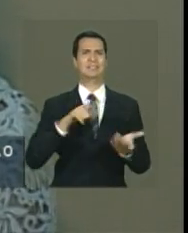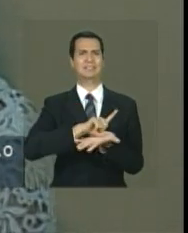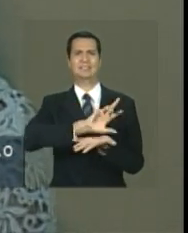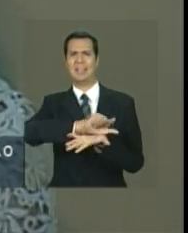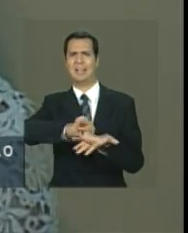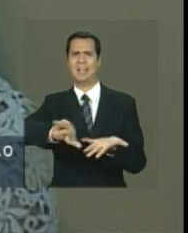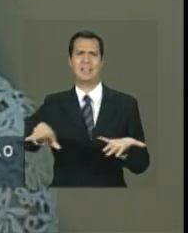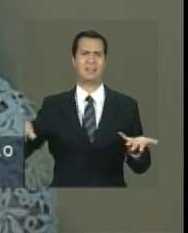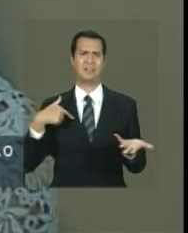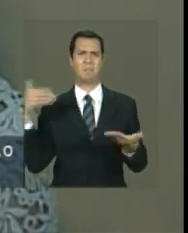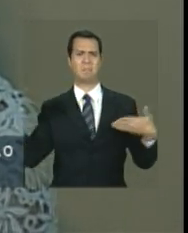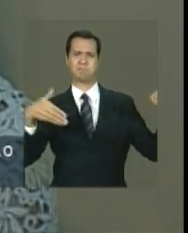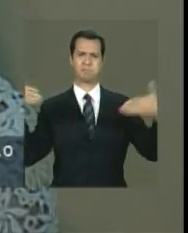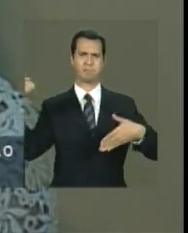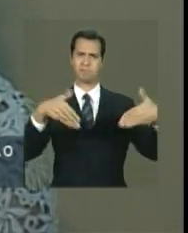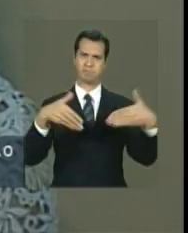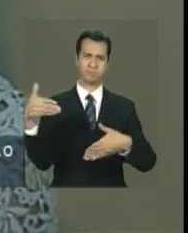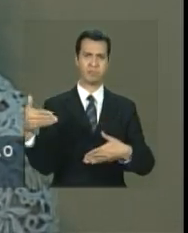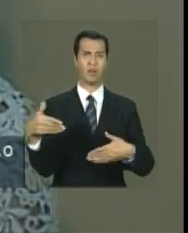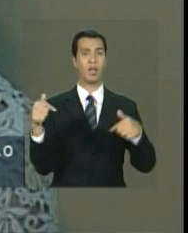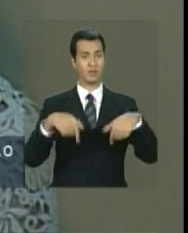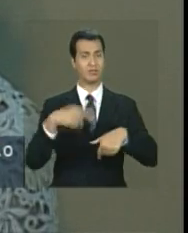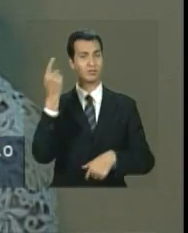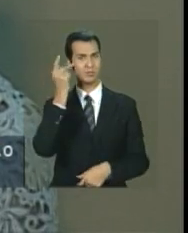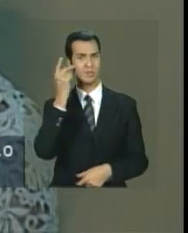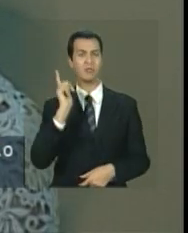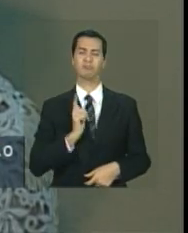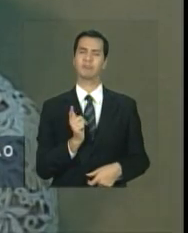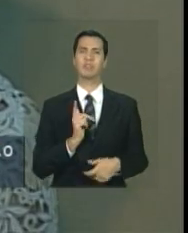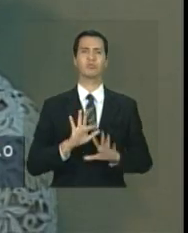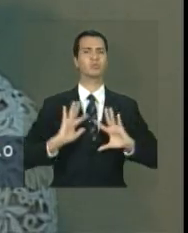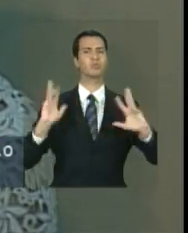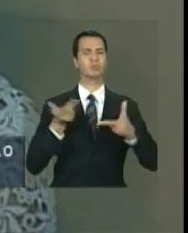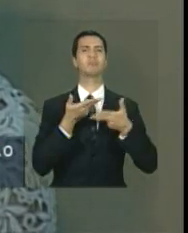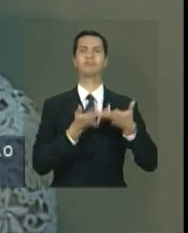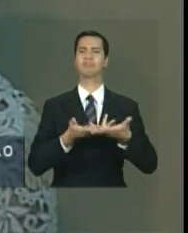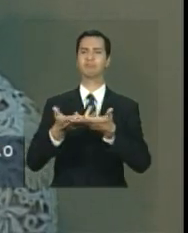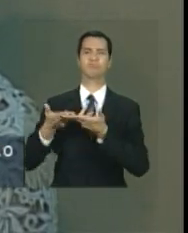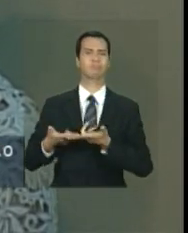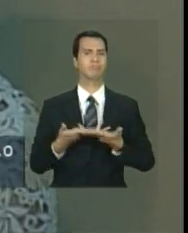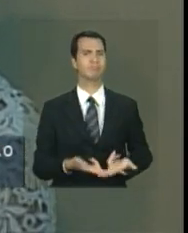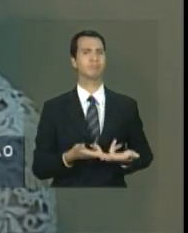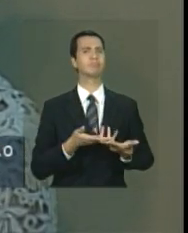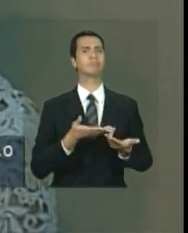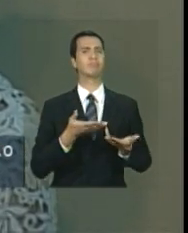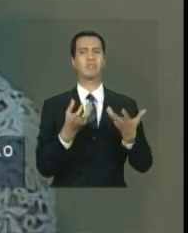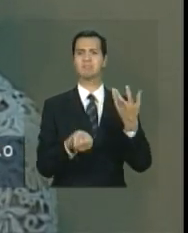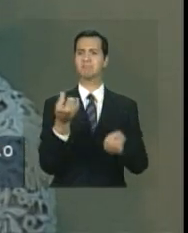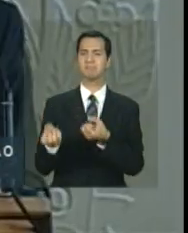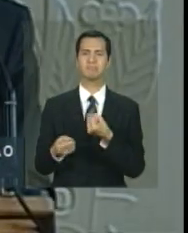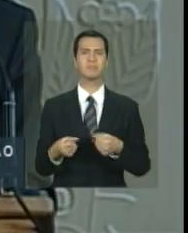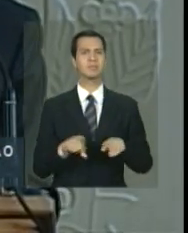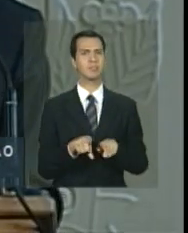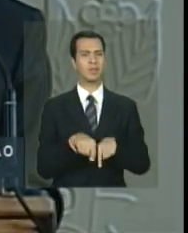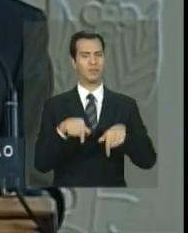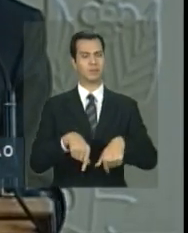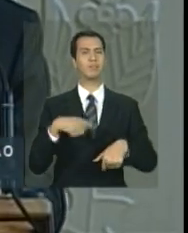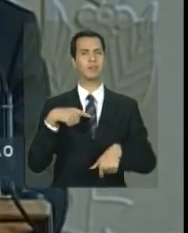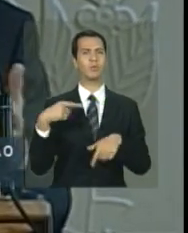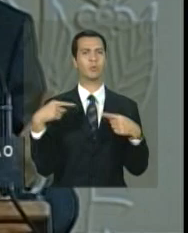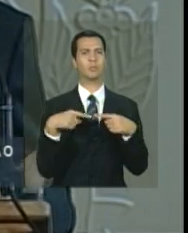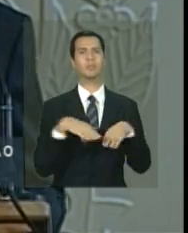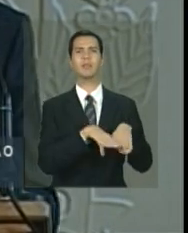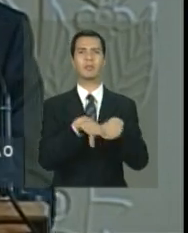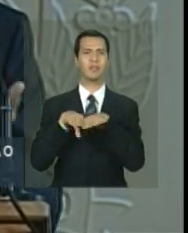terra de tolerância, terra da democracia, terra de luta.